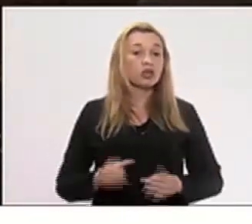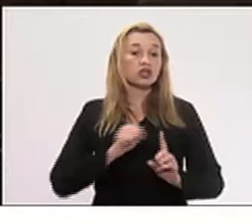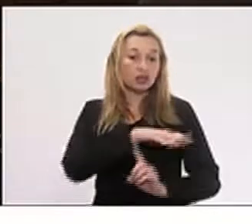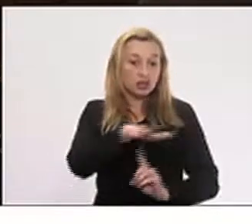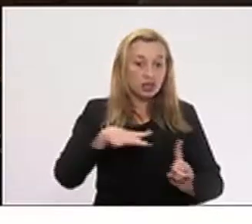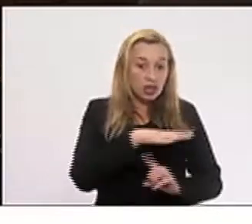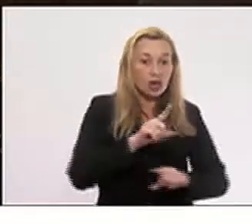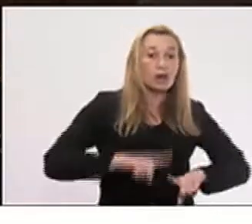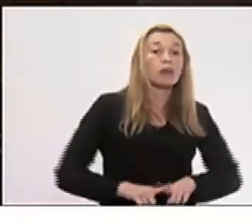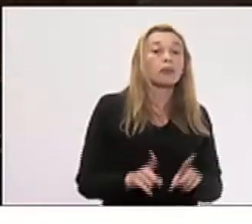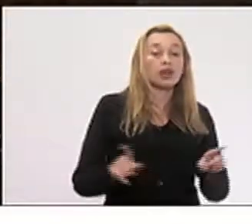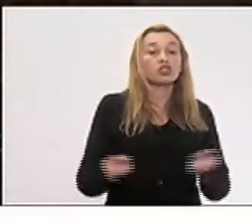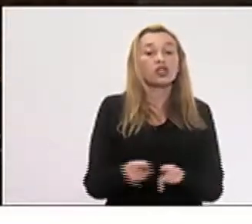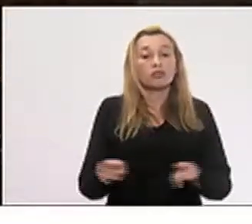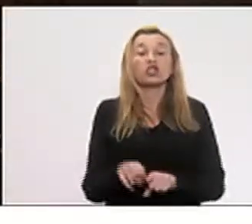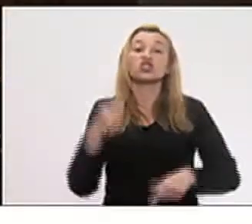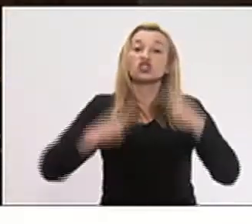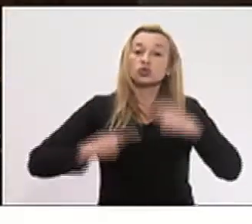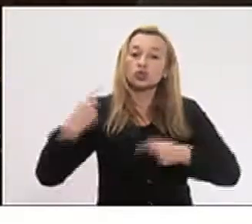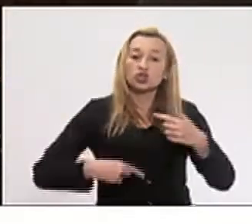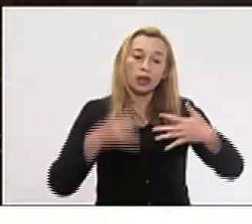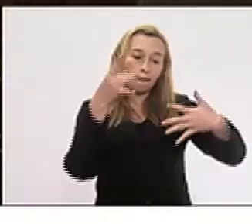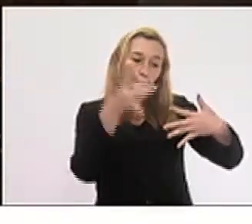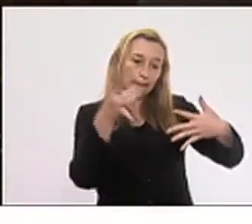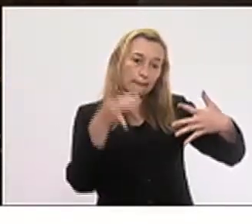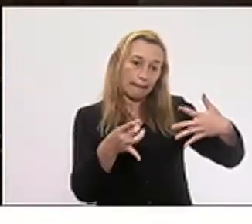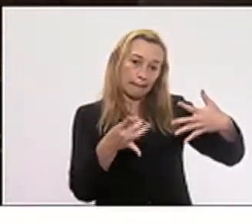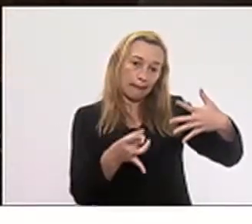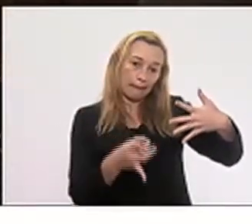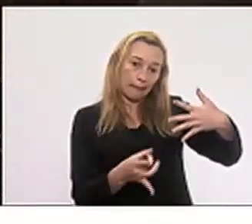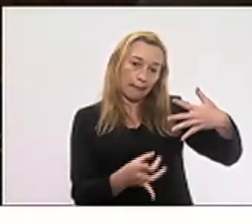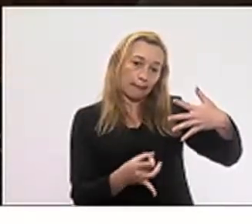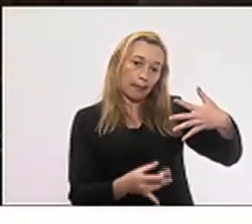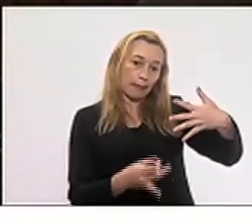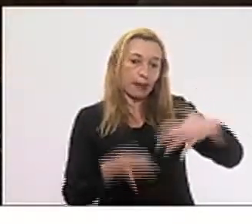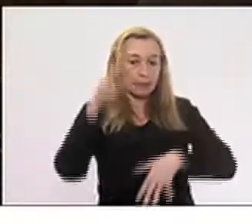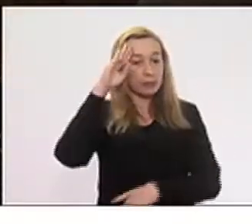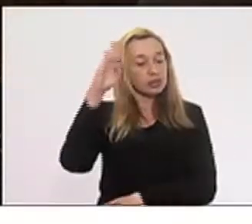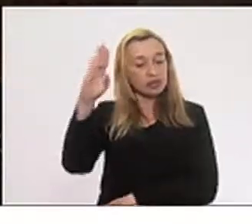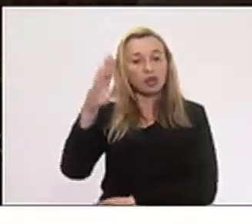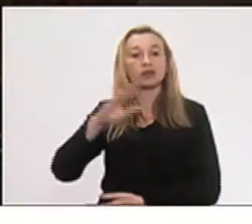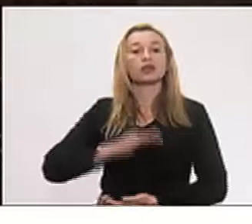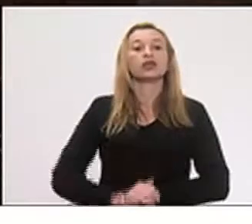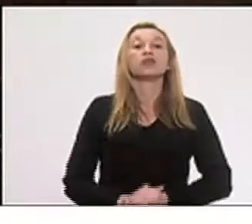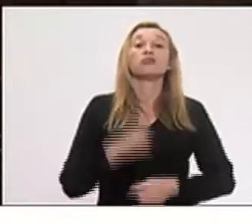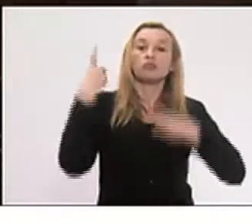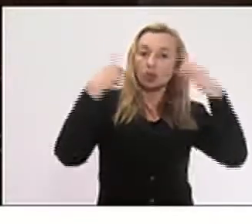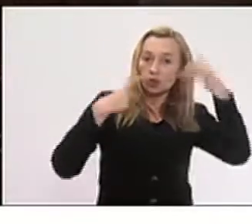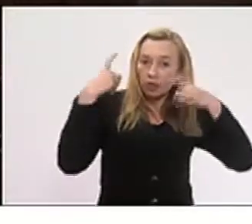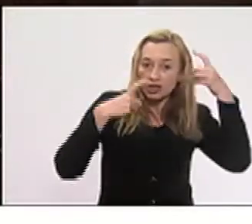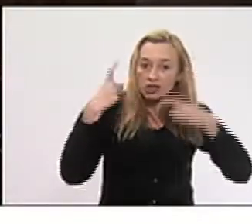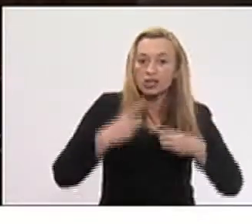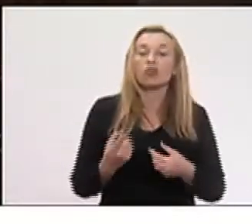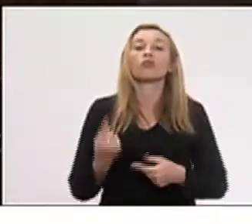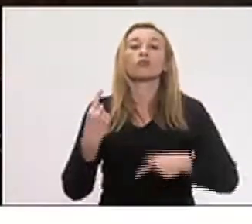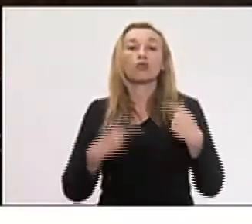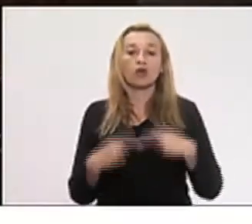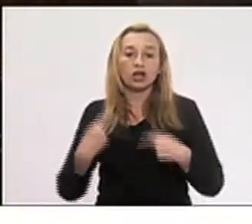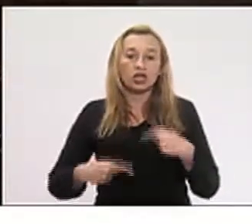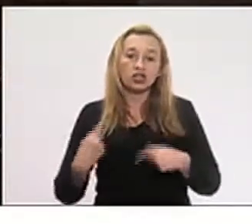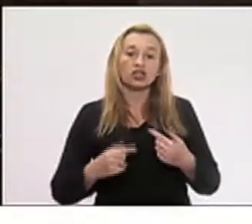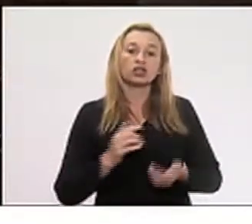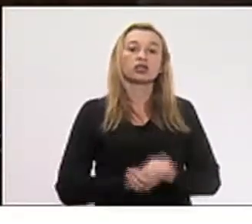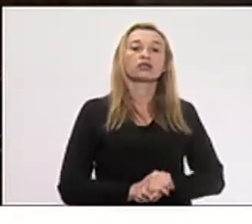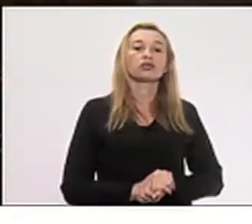fossem discutidas com fundamentação, com muita propriedade e muita preocupação, a política